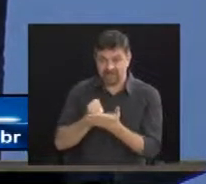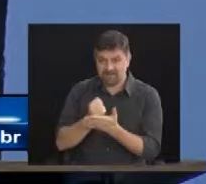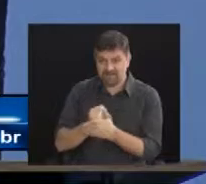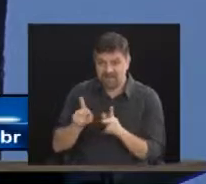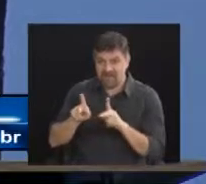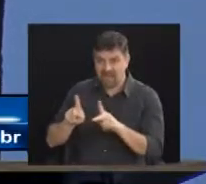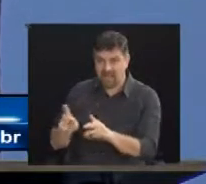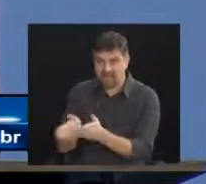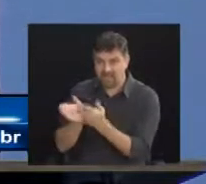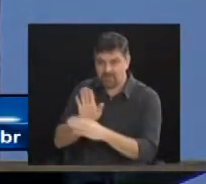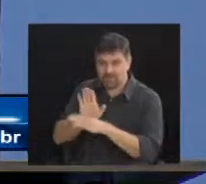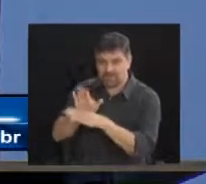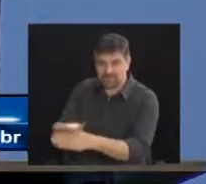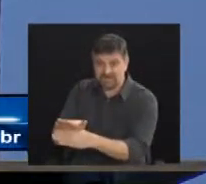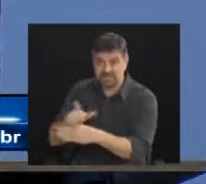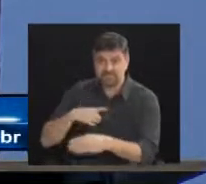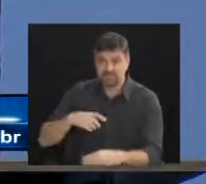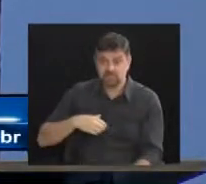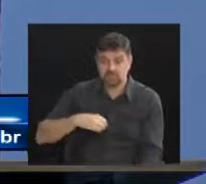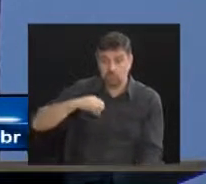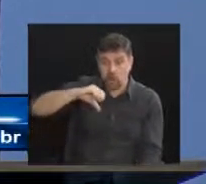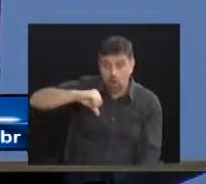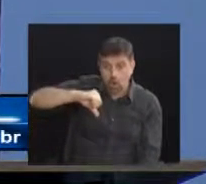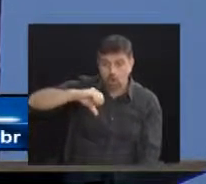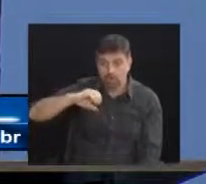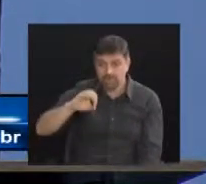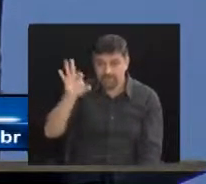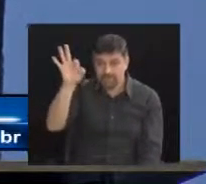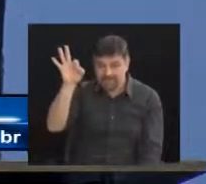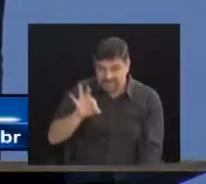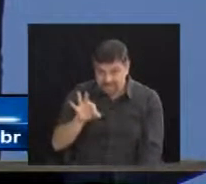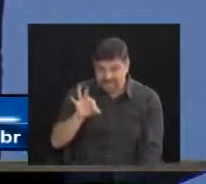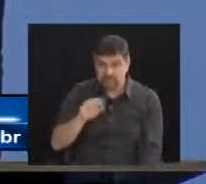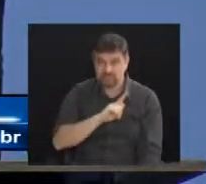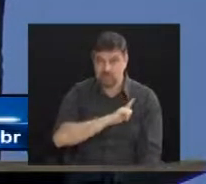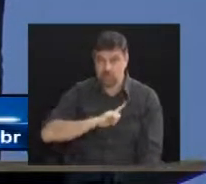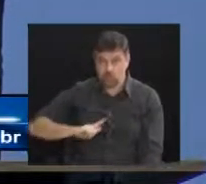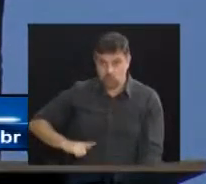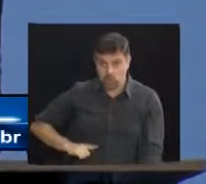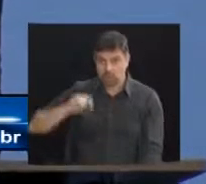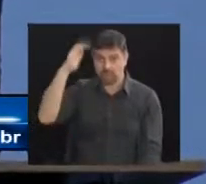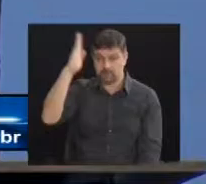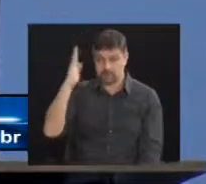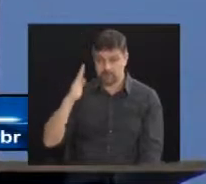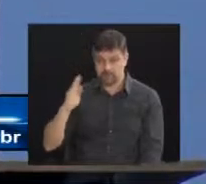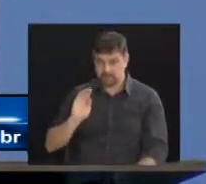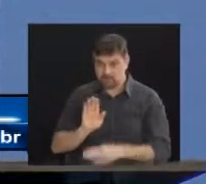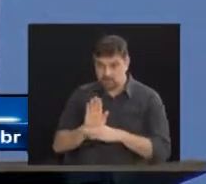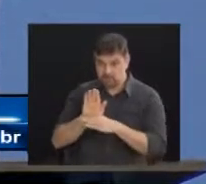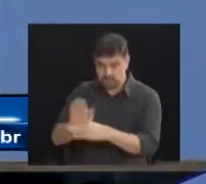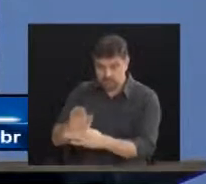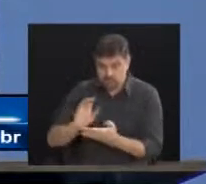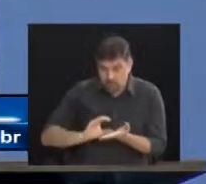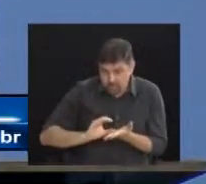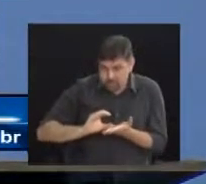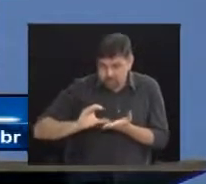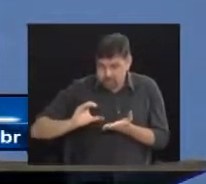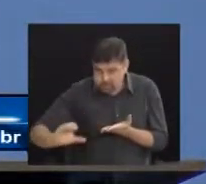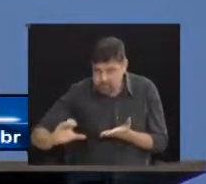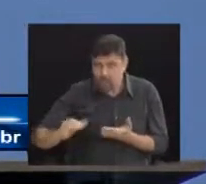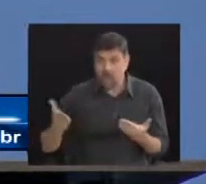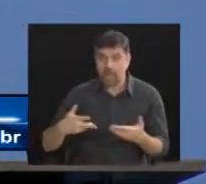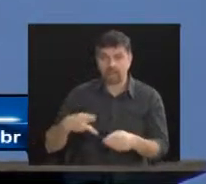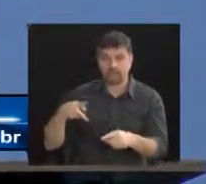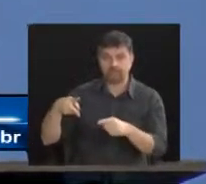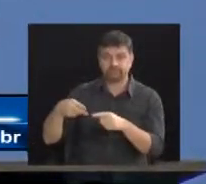de 90%, que era subsidiado ao governo federal. E